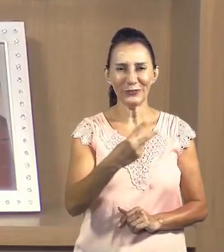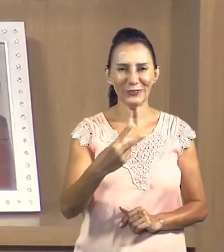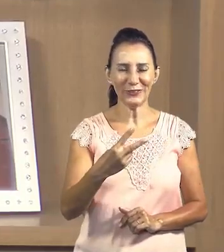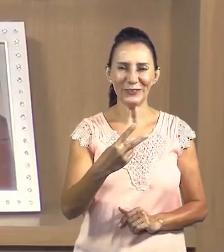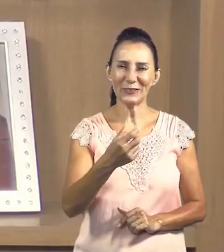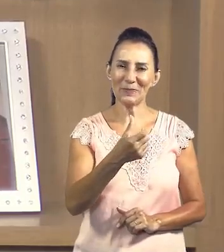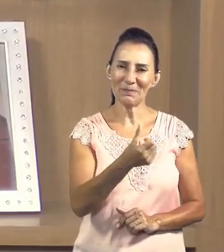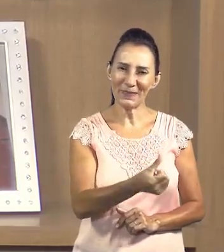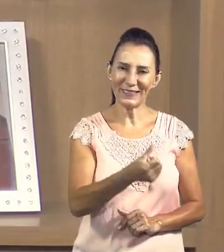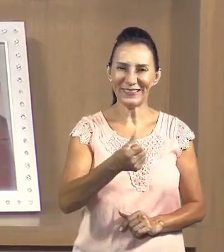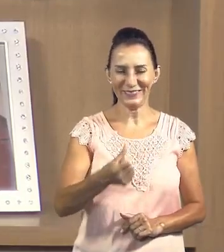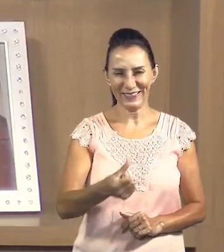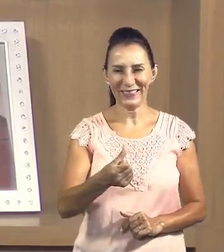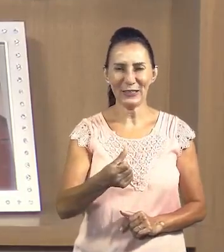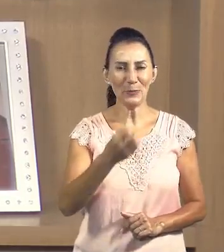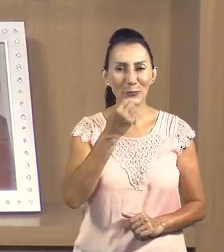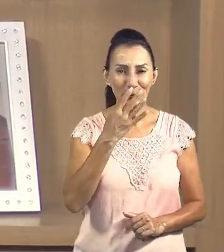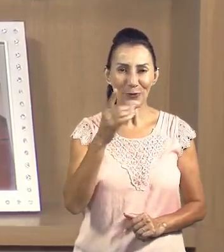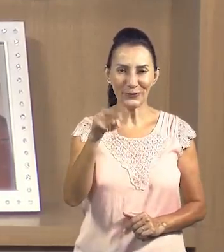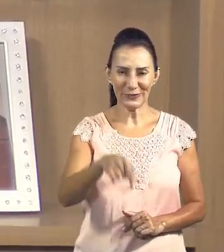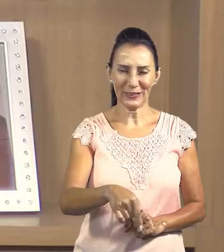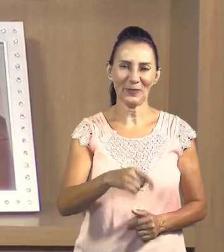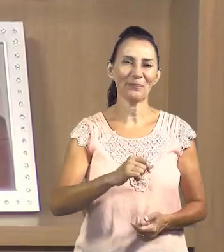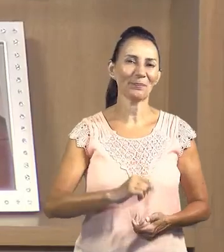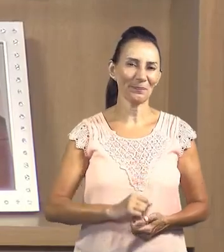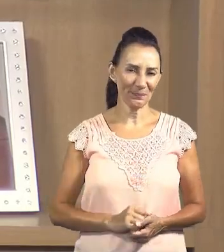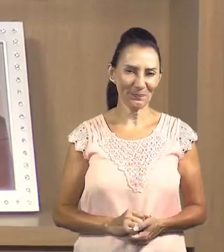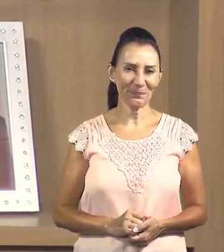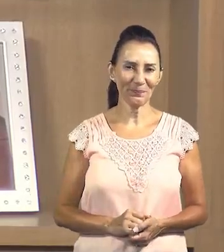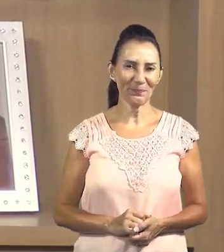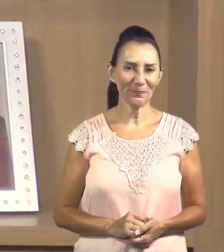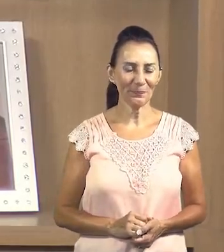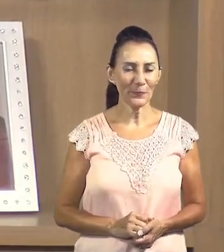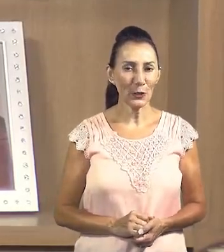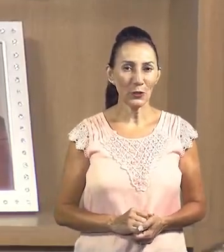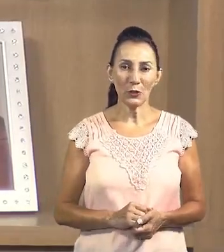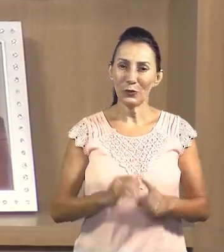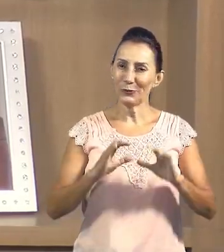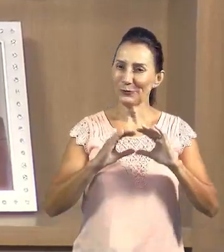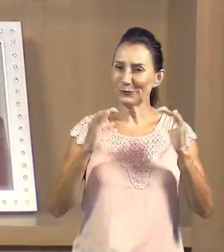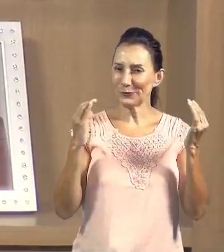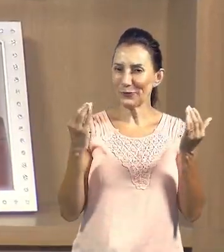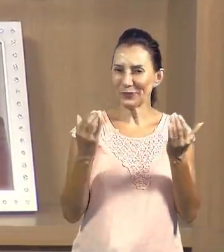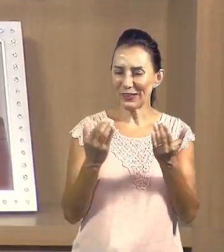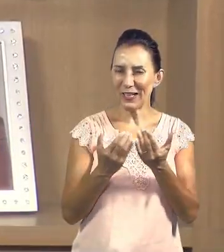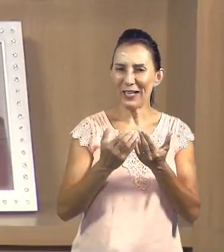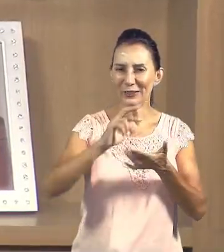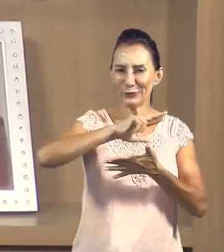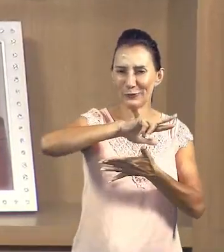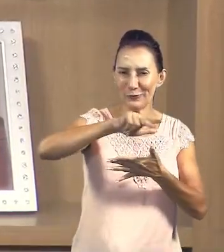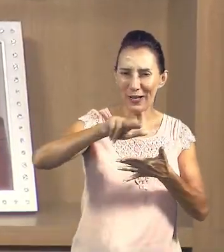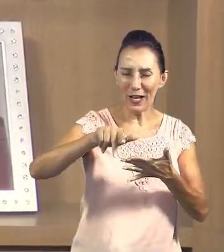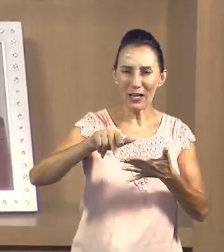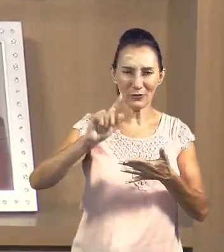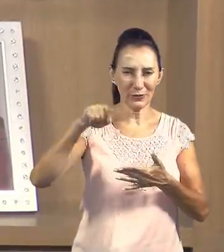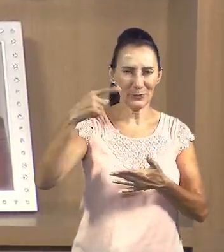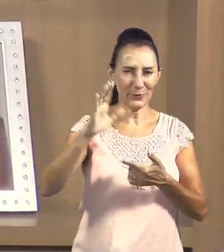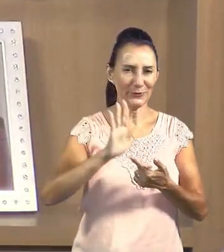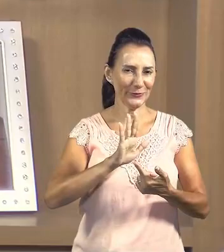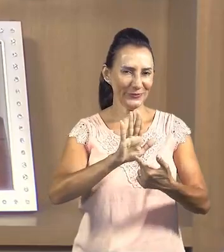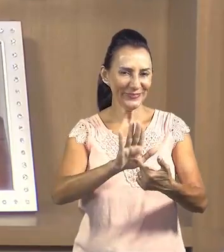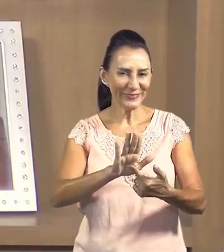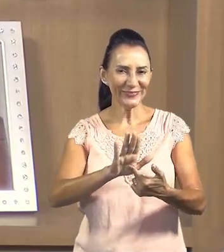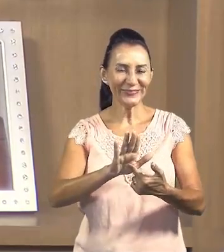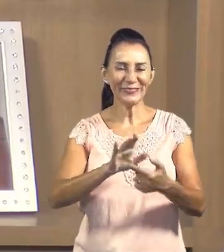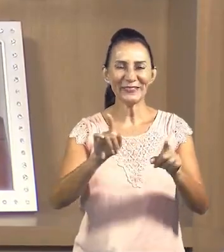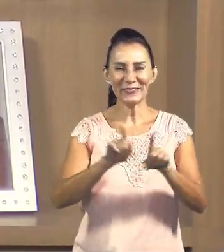3491-2266. Tá? Vai ser muito bom ter você aqui. Nós, além desse congresso, esses congressos que eu já estarei falando aqui, nós